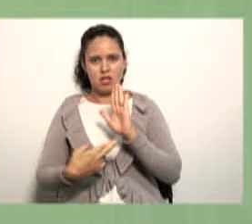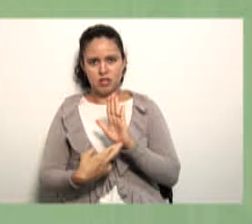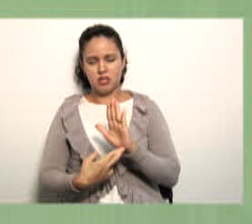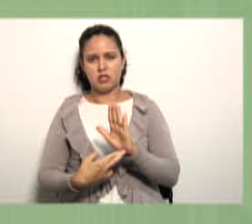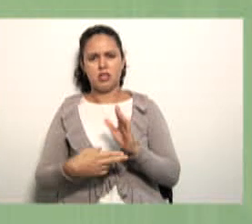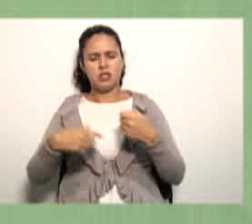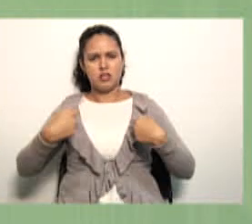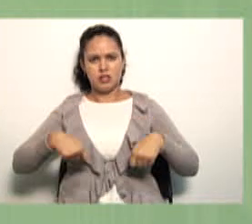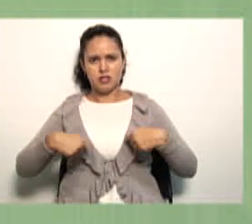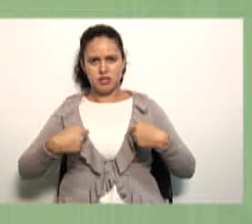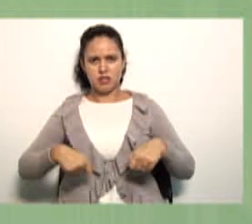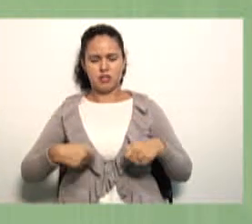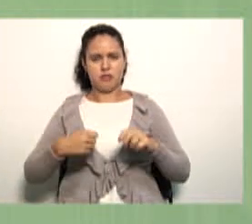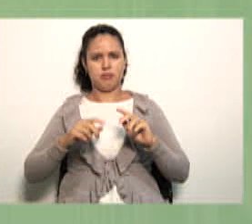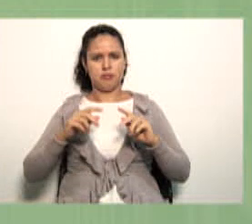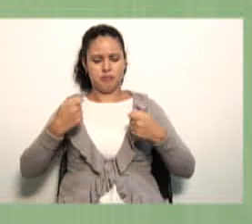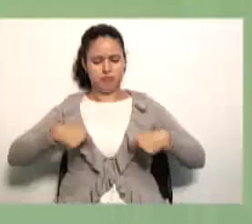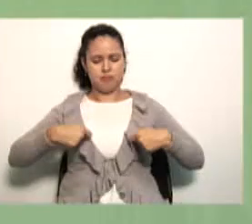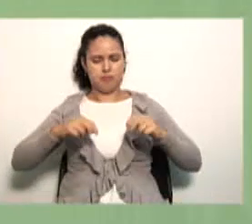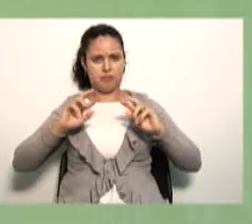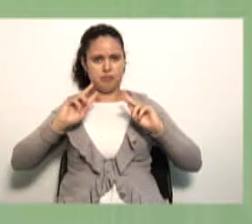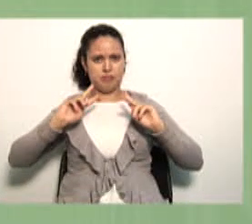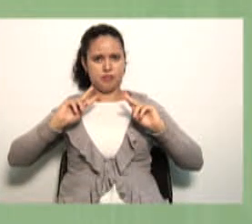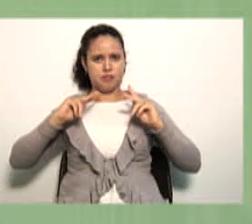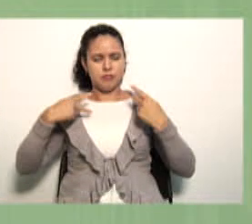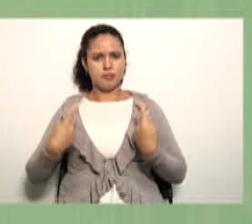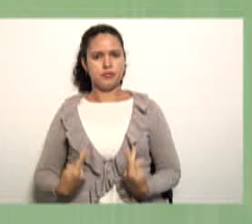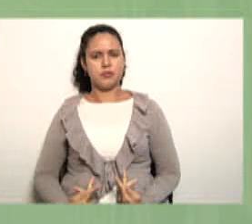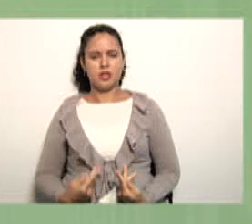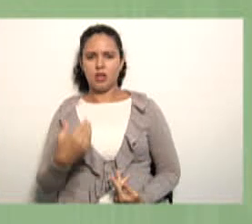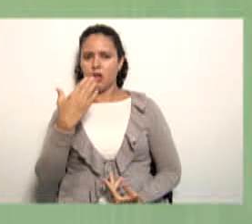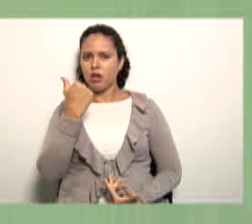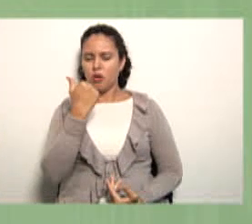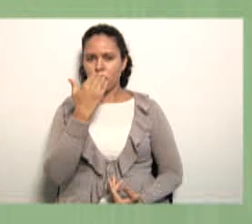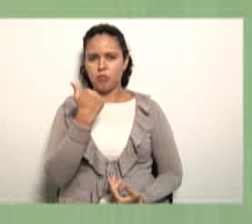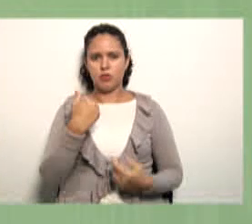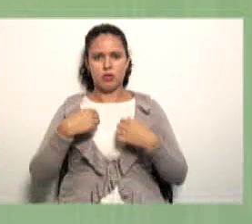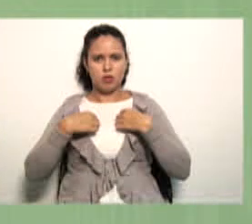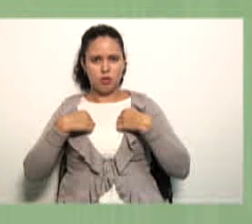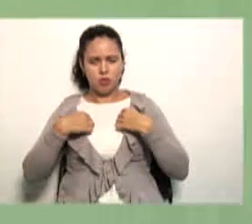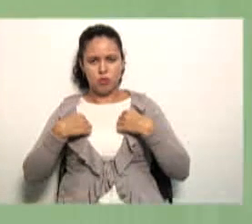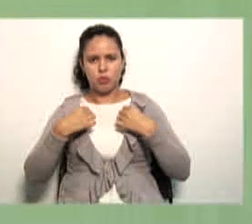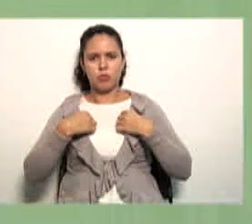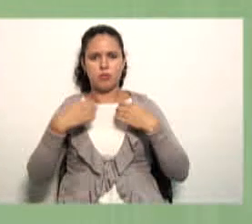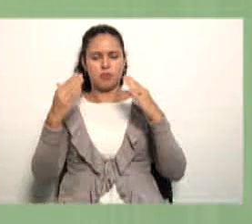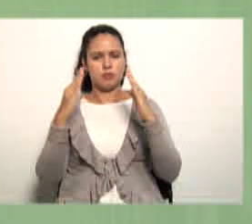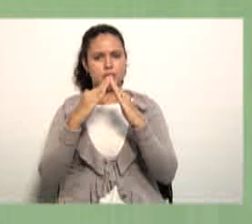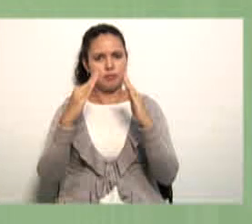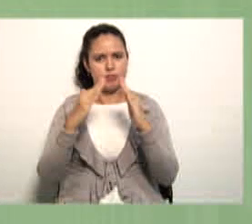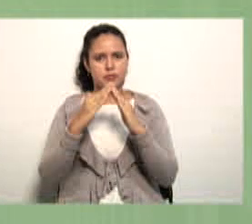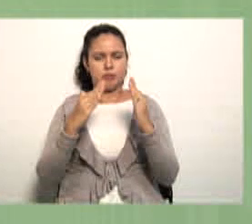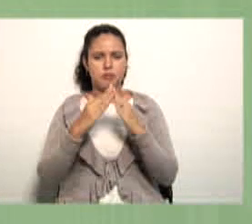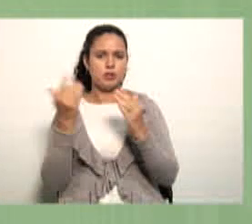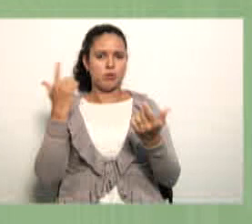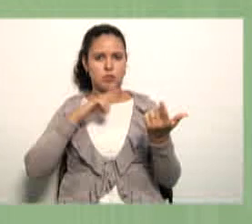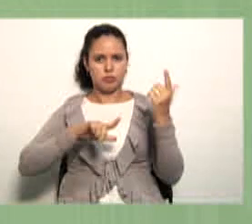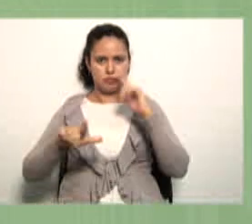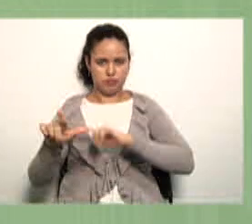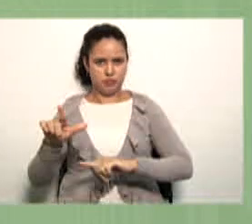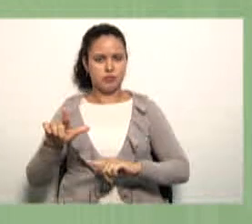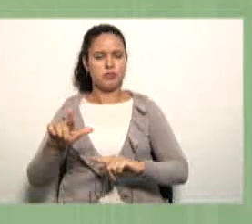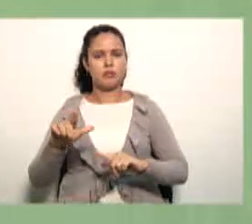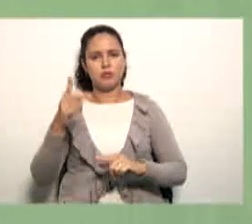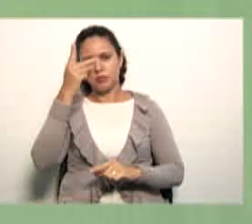as necessidades elementares, tipo alimentação, vestuário e moradia, são atendidas,